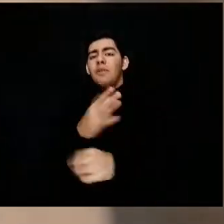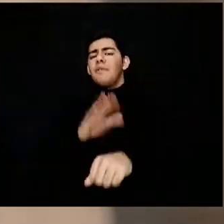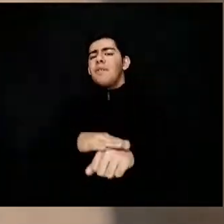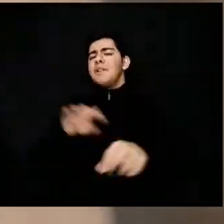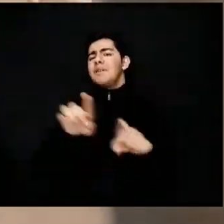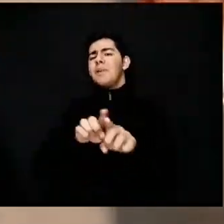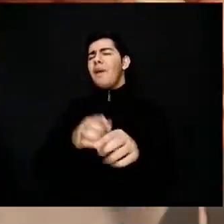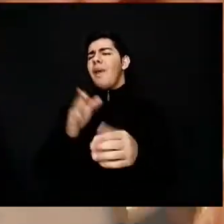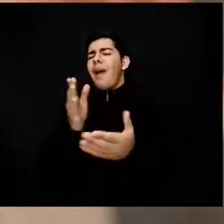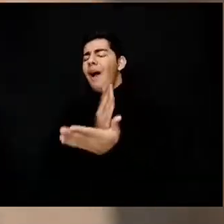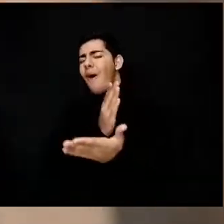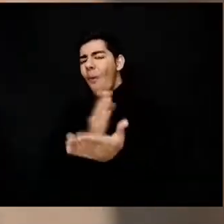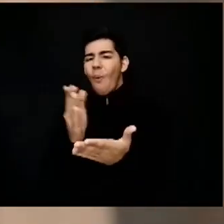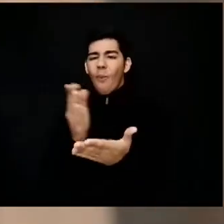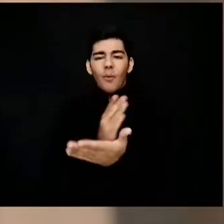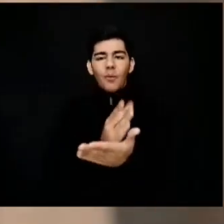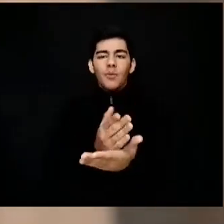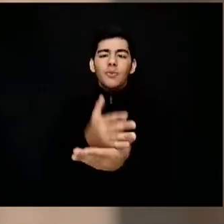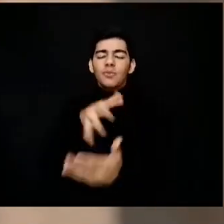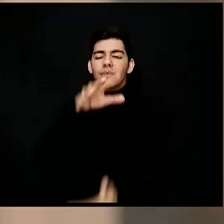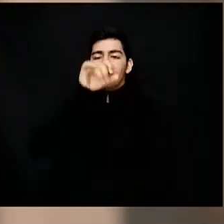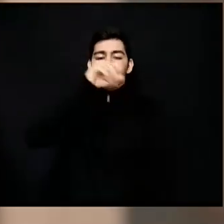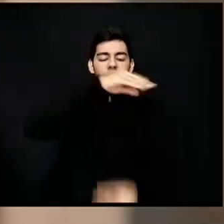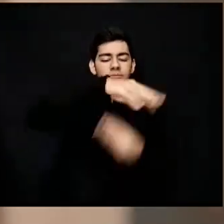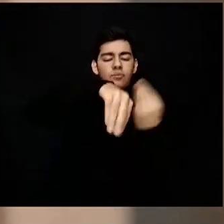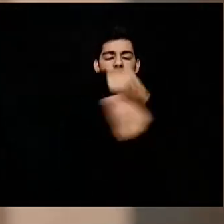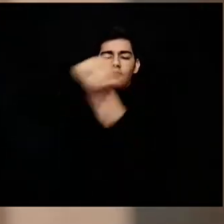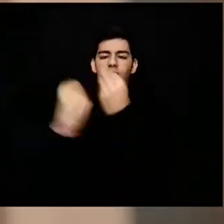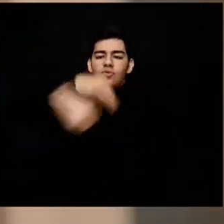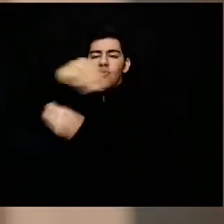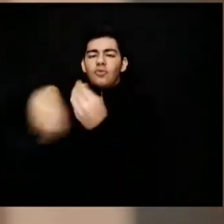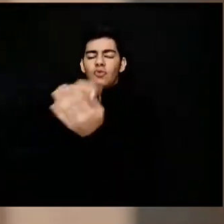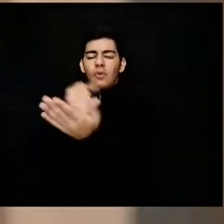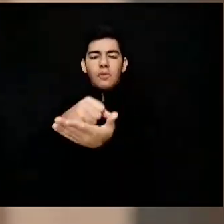gosto e até chegar nesse